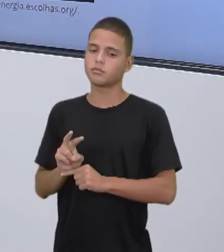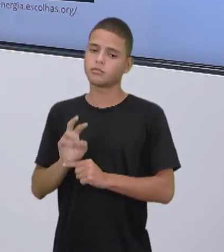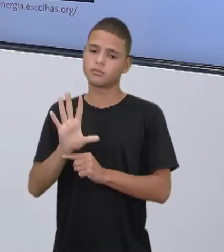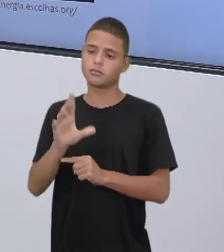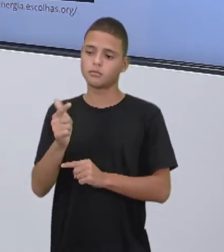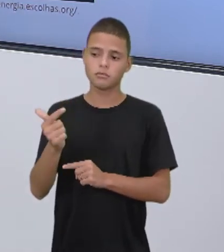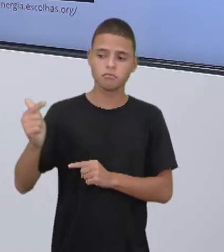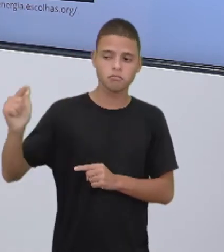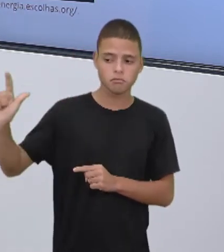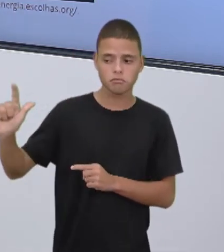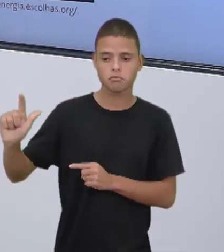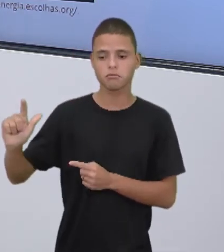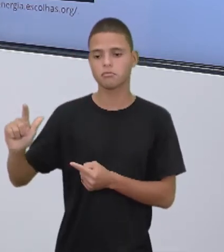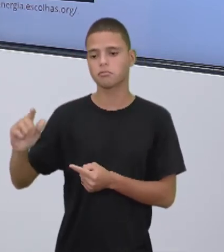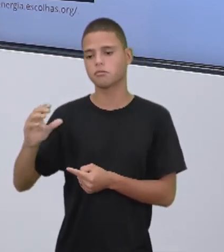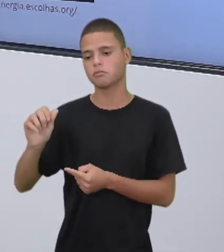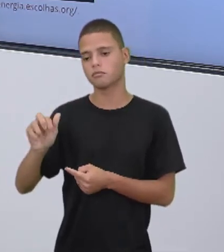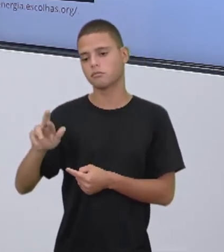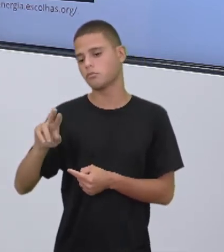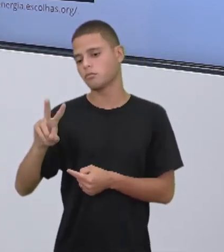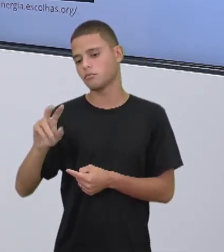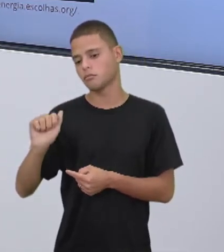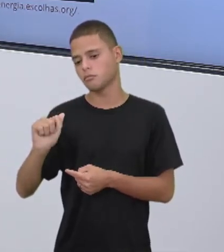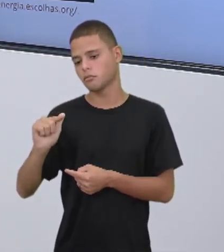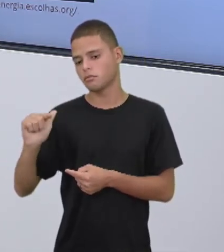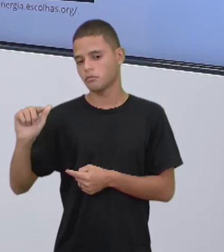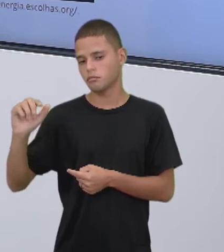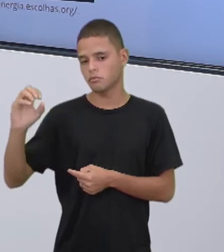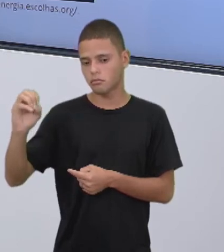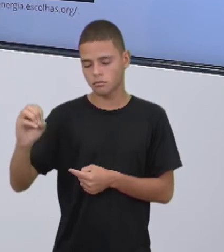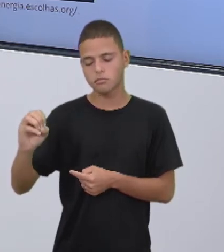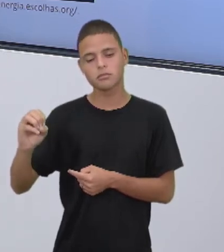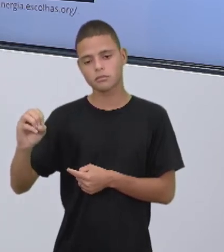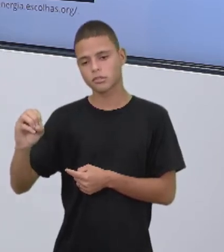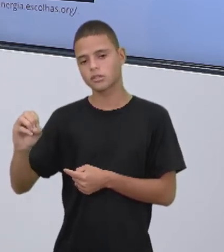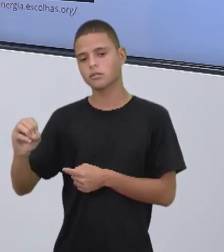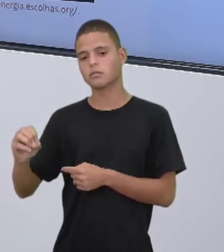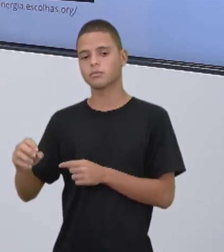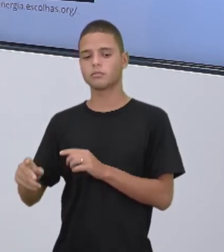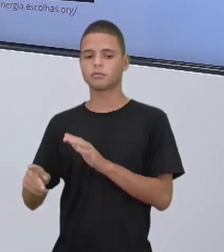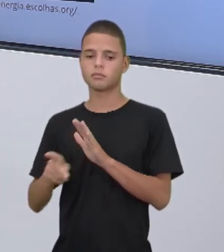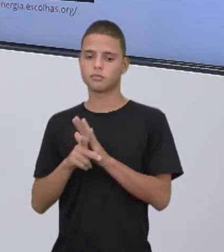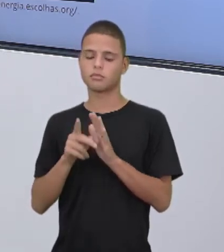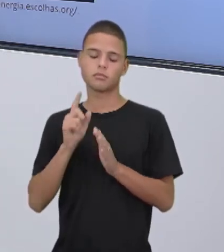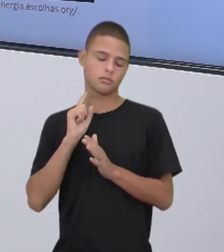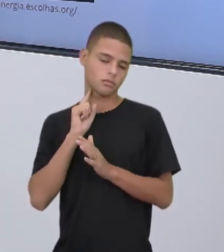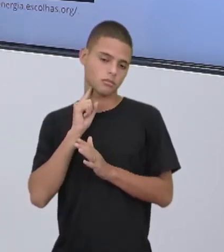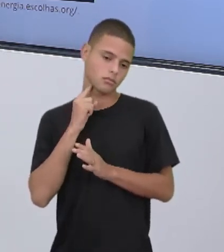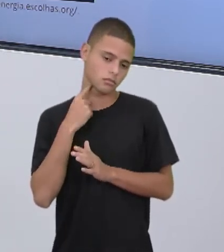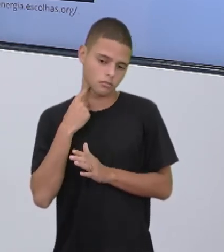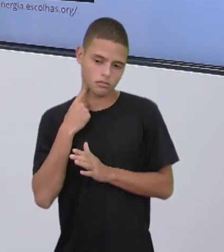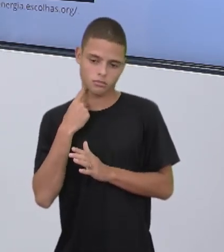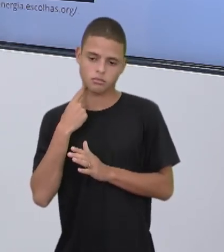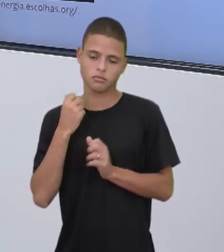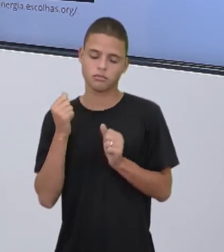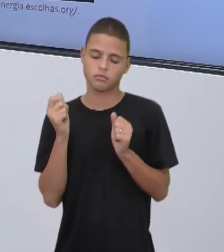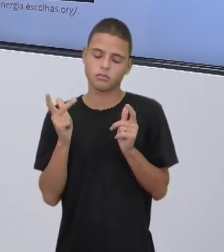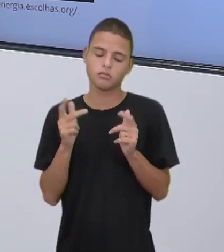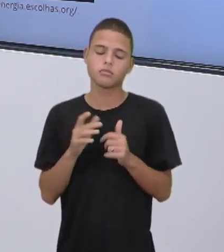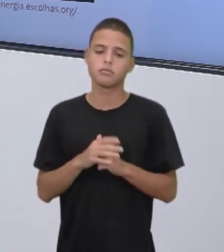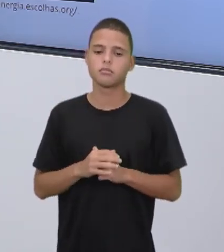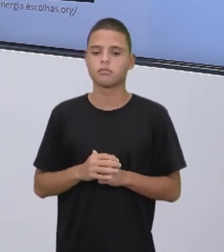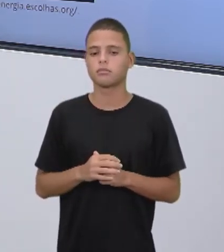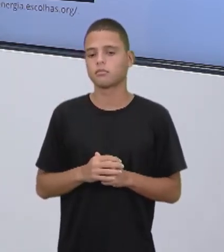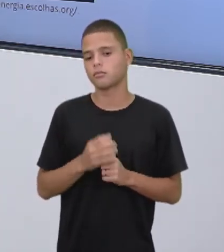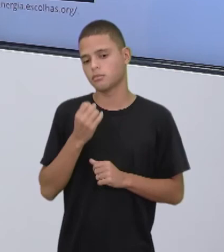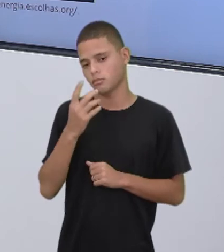né? Ele não emite esses gases, gás carbônico suficiente para agravar, porque a planta reutiliza. Tá bom? Vale a pena